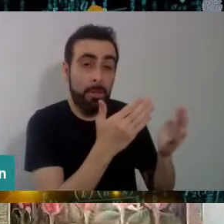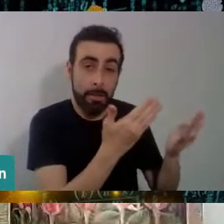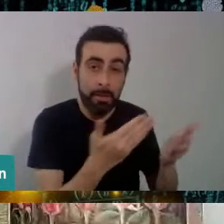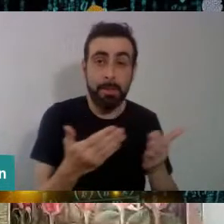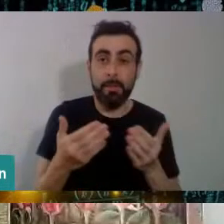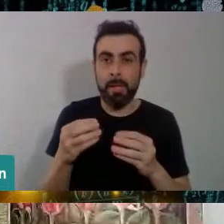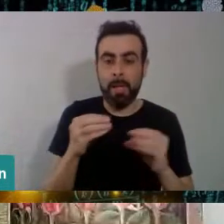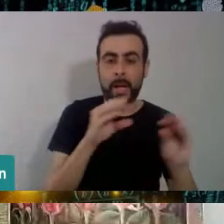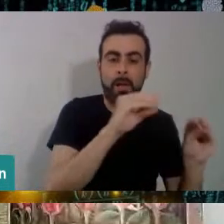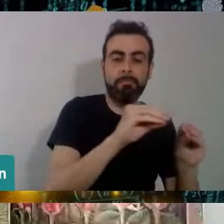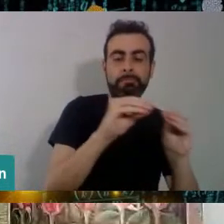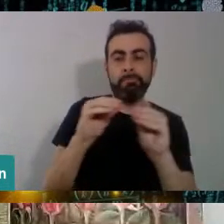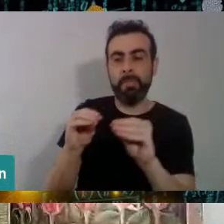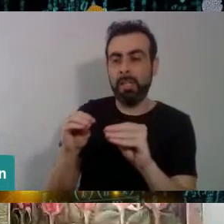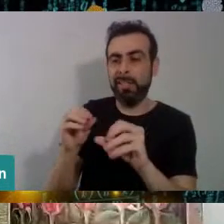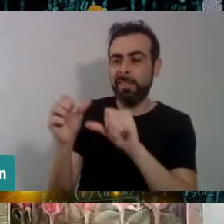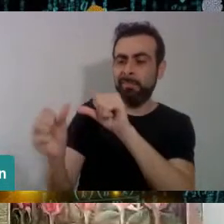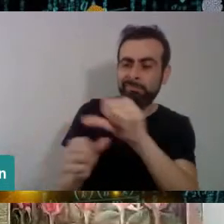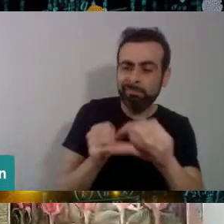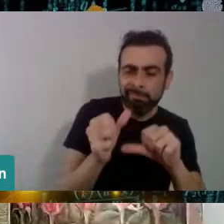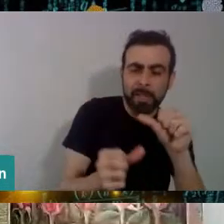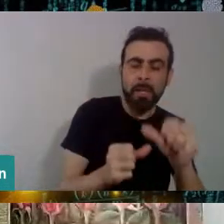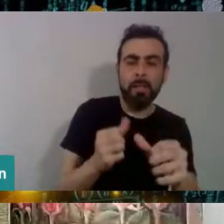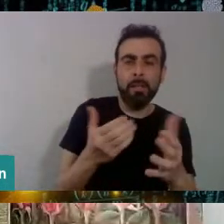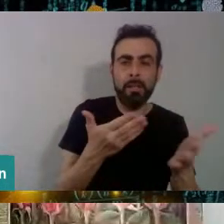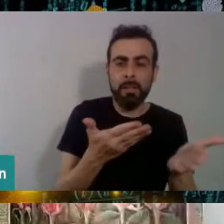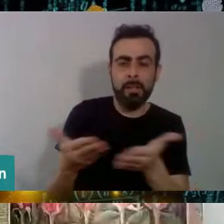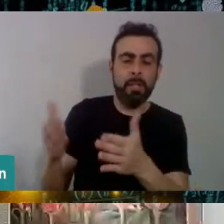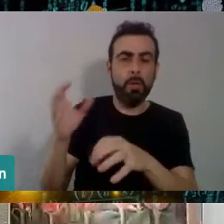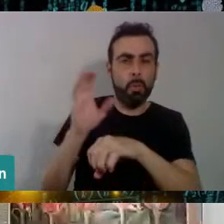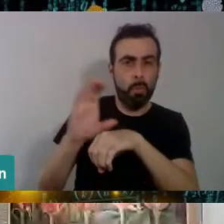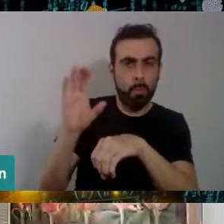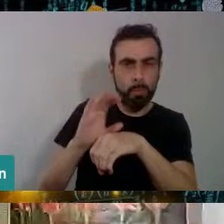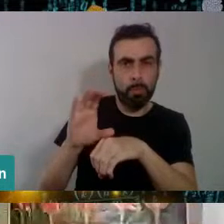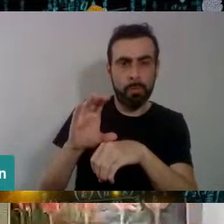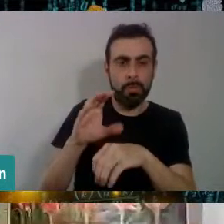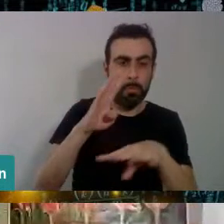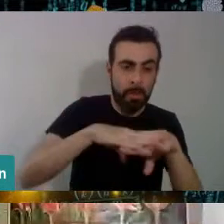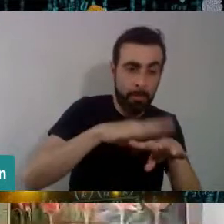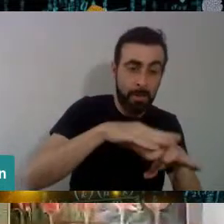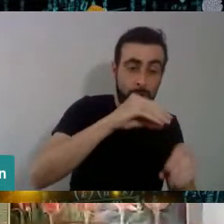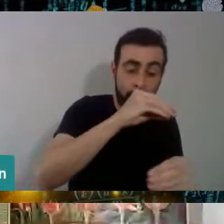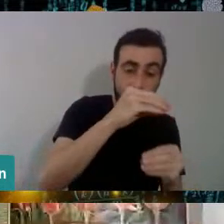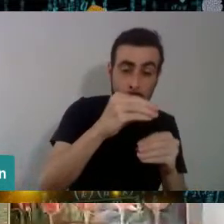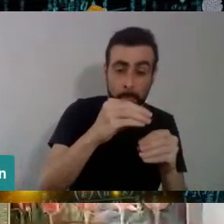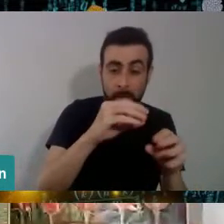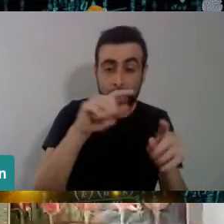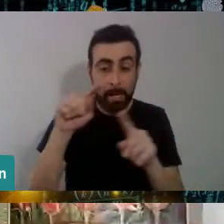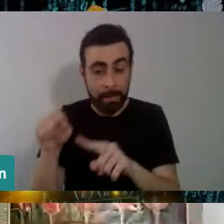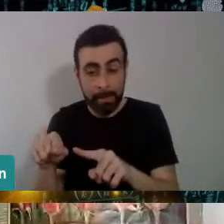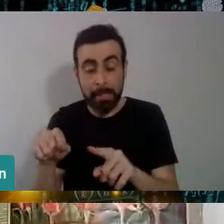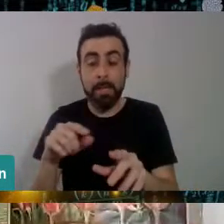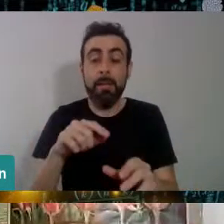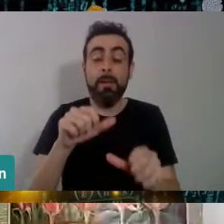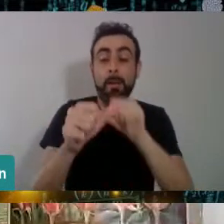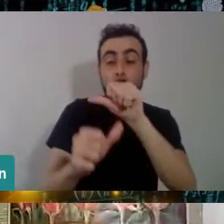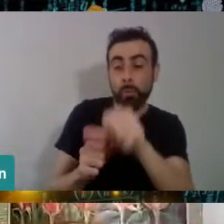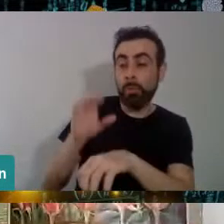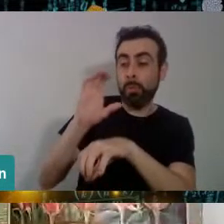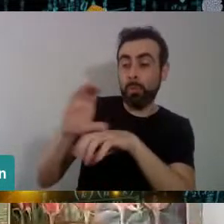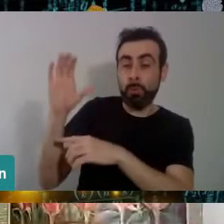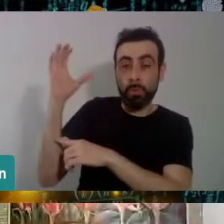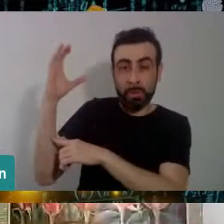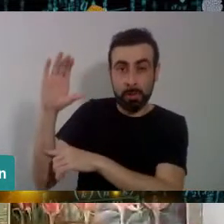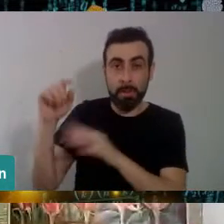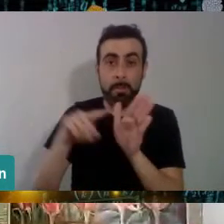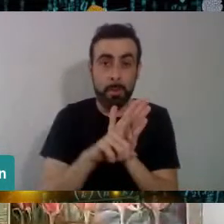né, transformado o curso de matemática em curso de ciências com habilitações, né? E a dificuldade era exatamente essa.